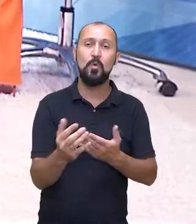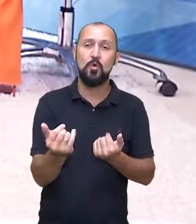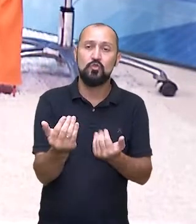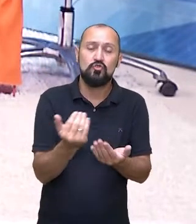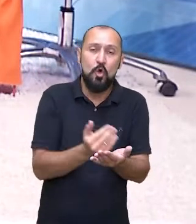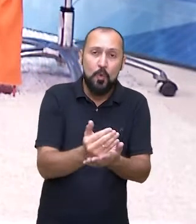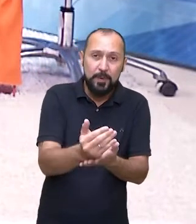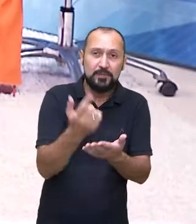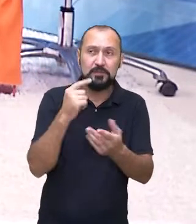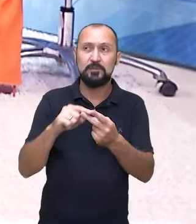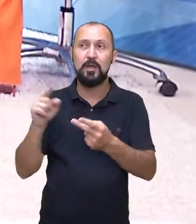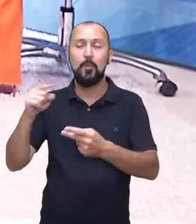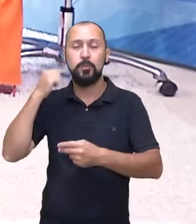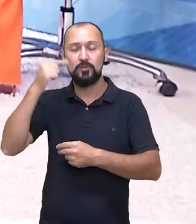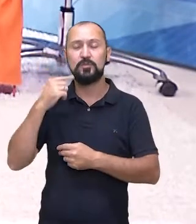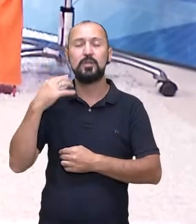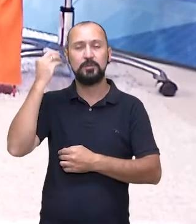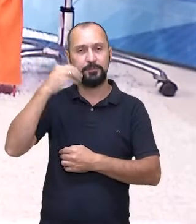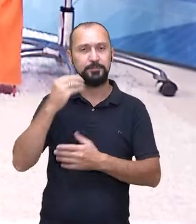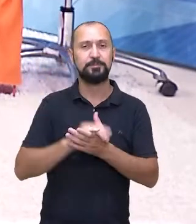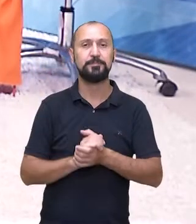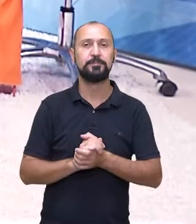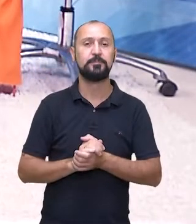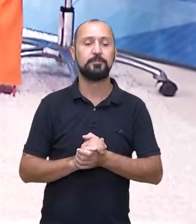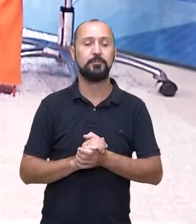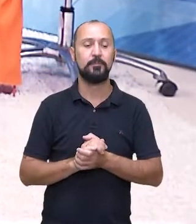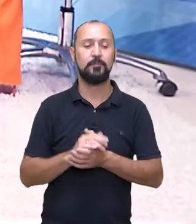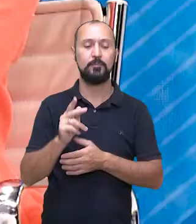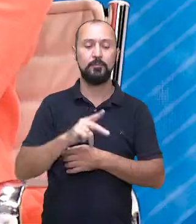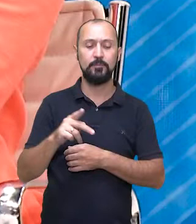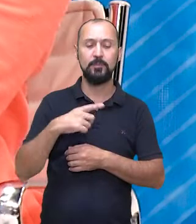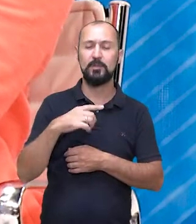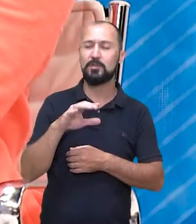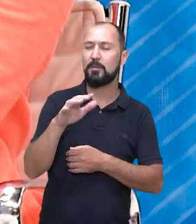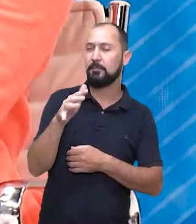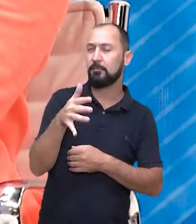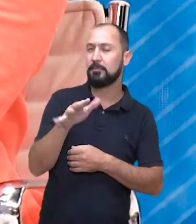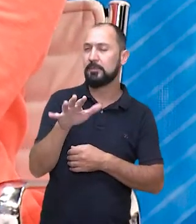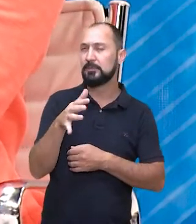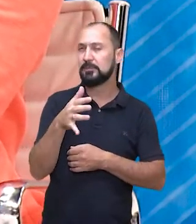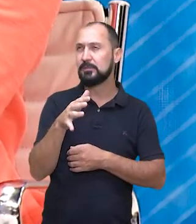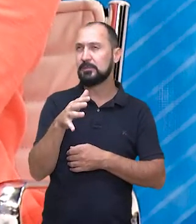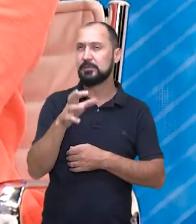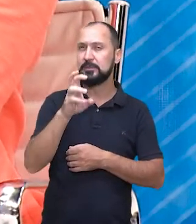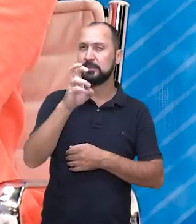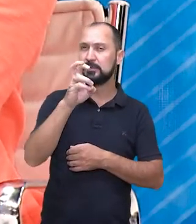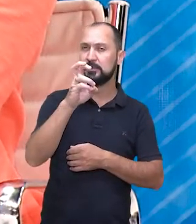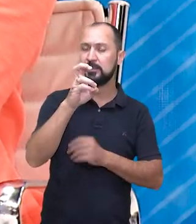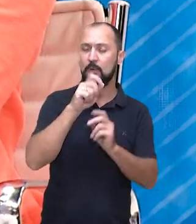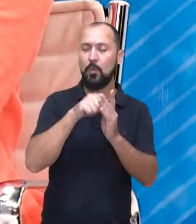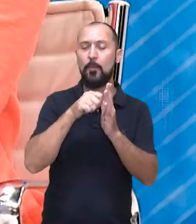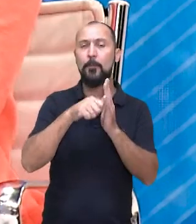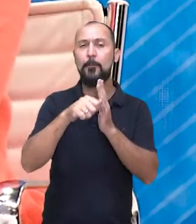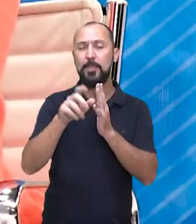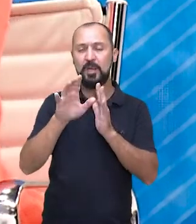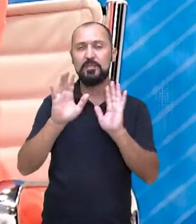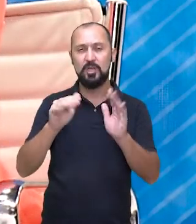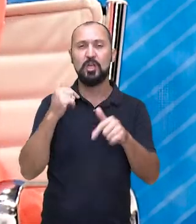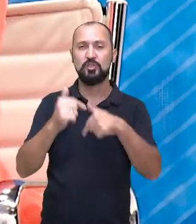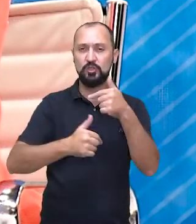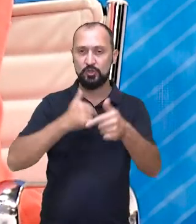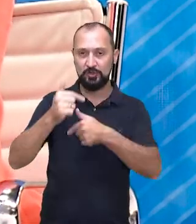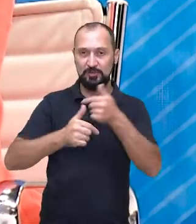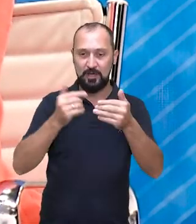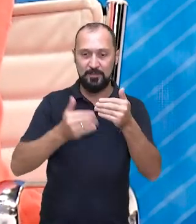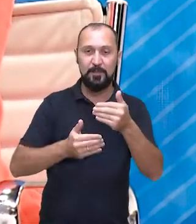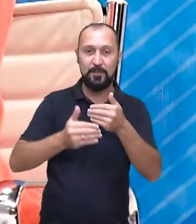Então seja para atender o jovem seja para atender o advogado mais experiente professora é estamos aí mais ou menos em cinco